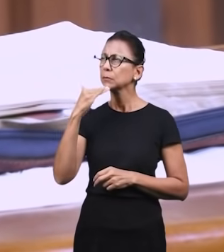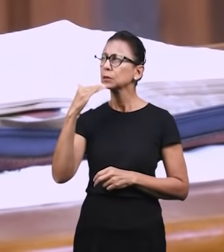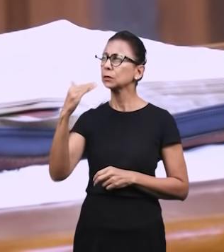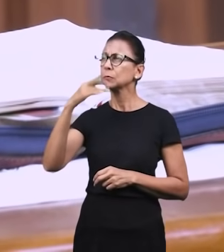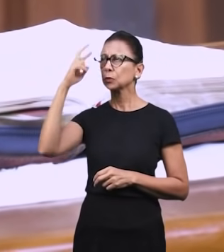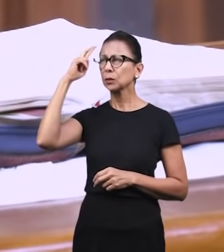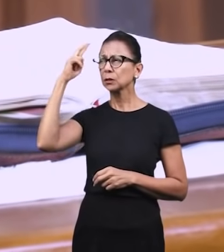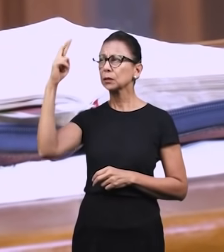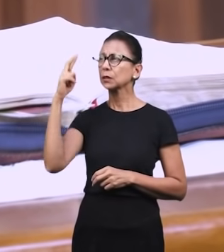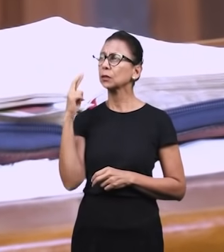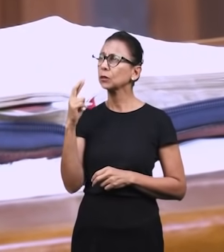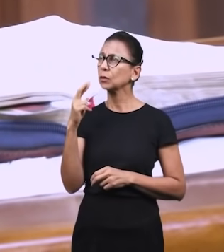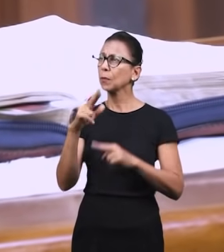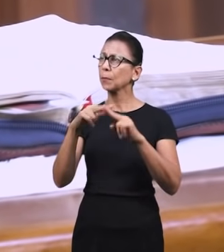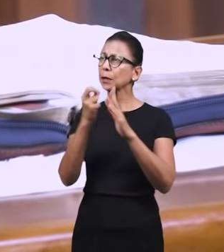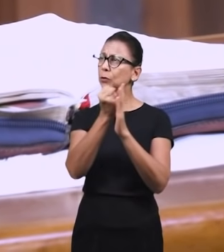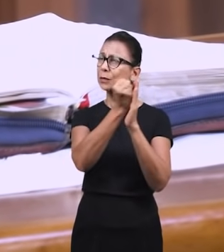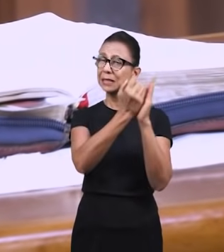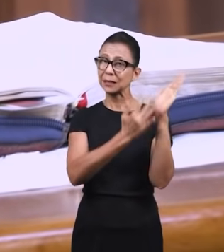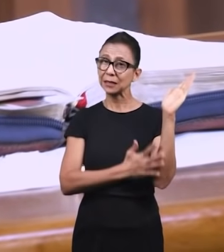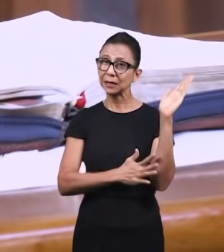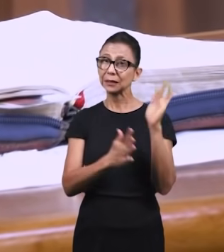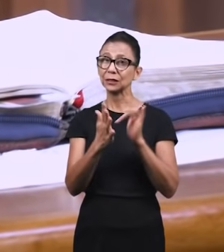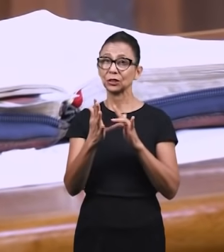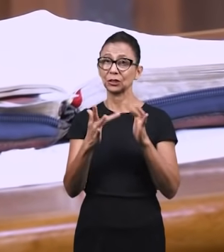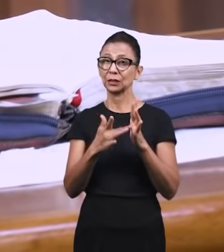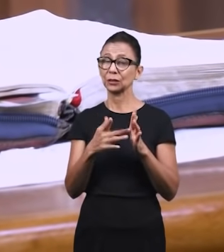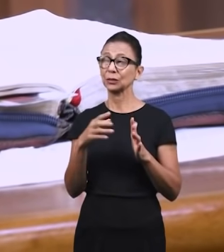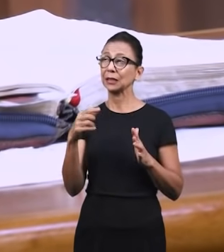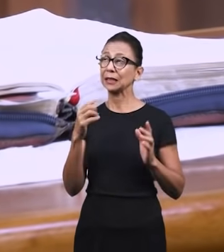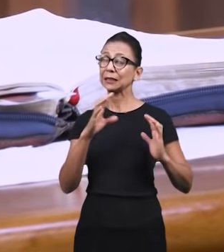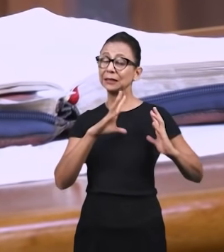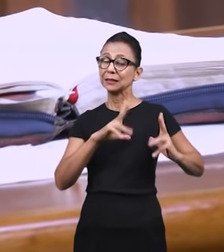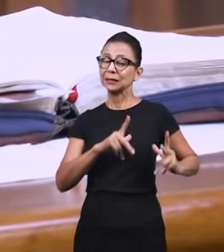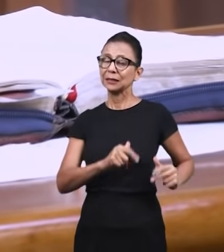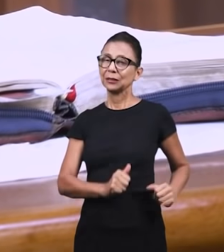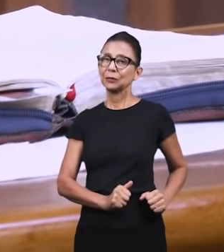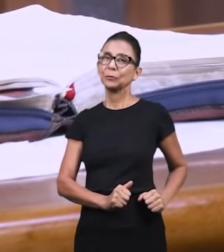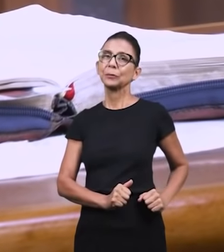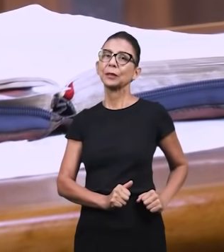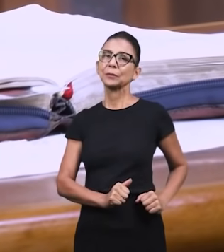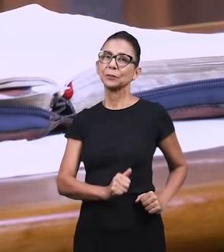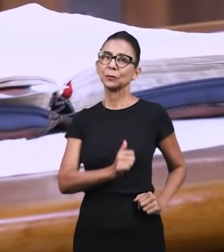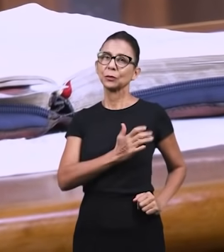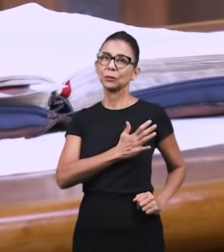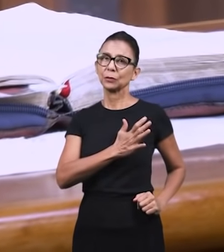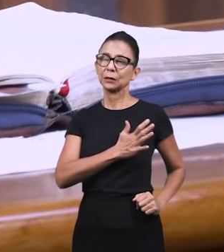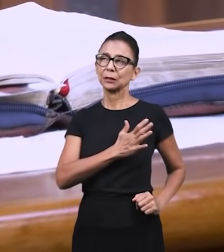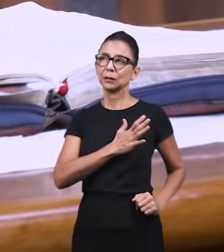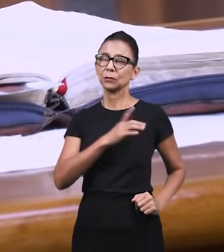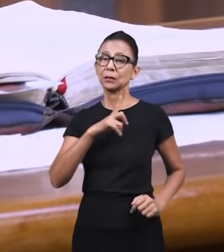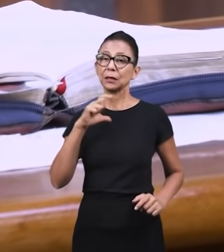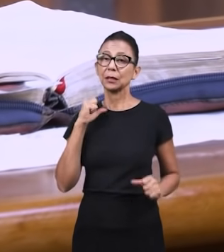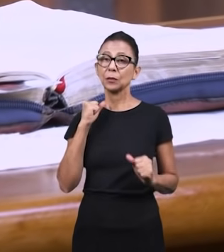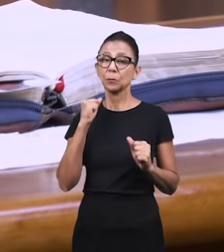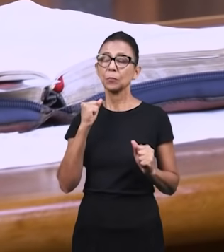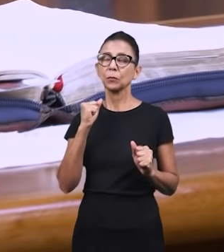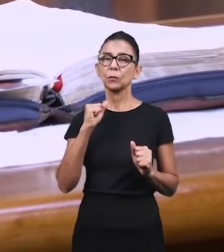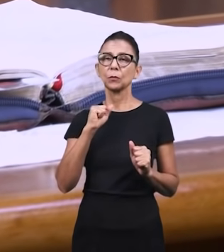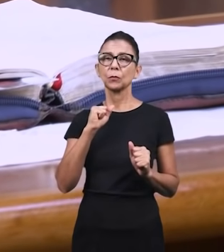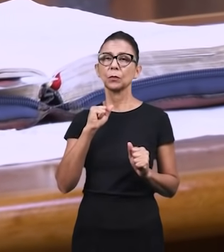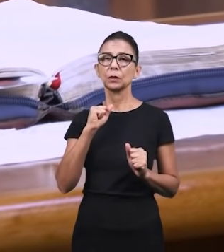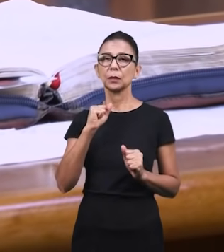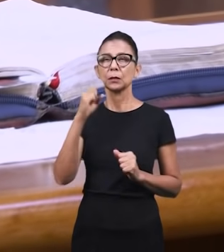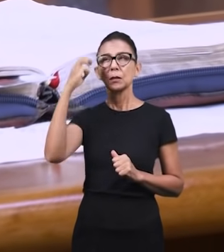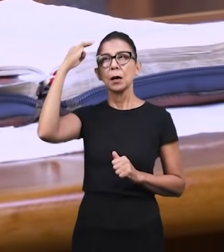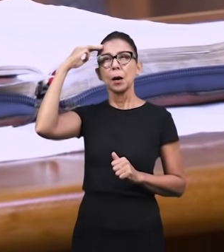Deus, menção deste sangue, porque este sangue limpa o coração do homem. Este sangue tem o poder de transformar a